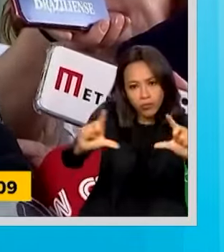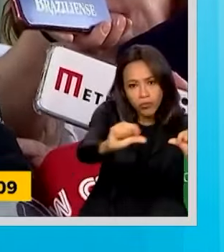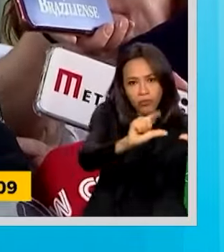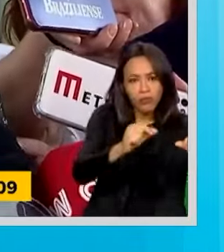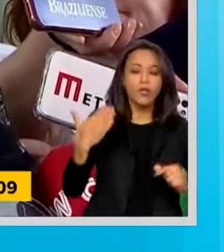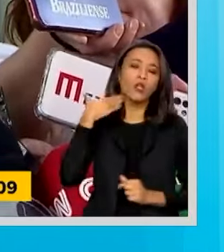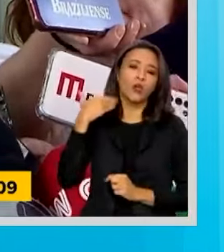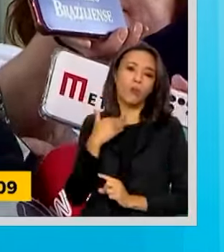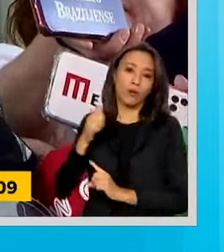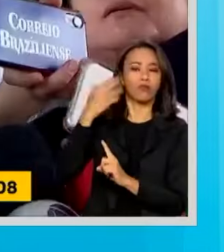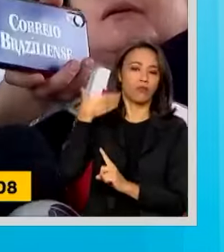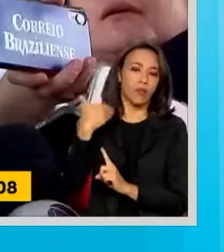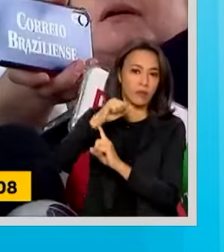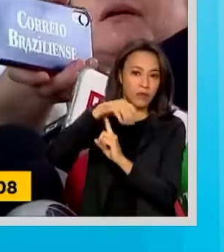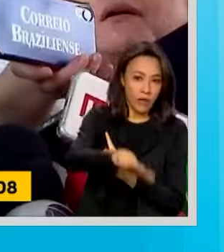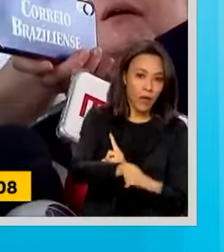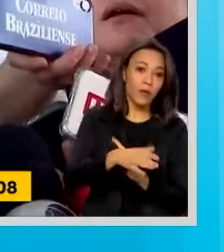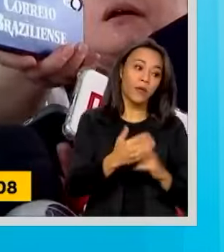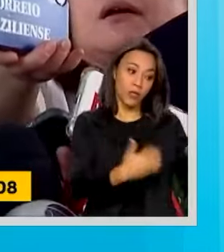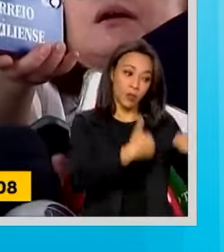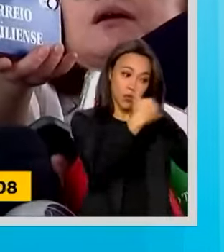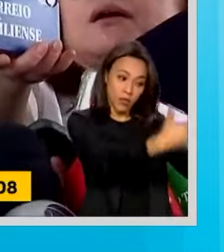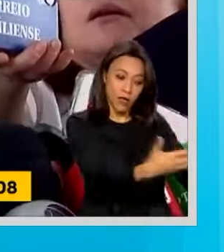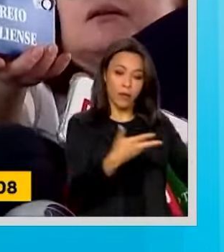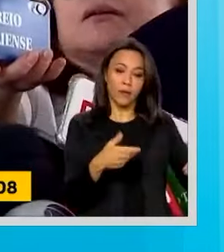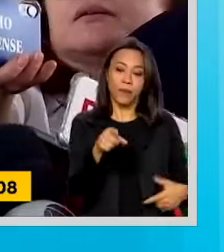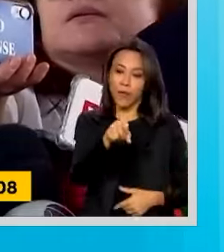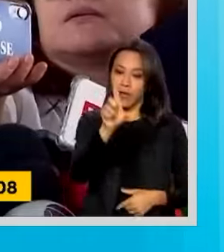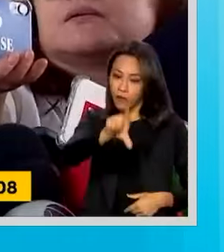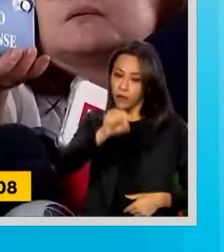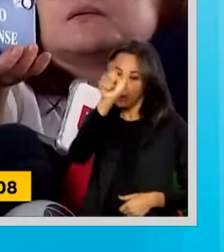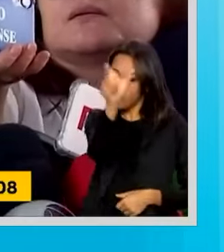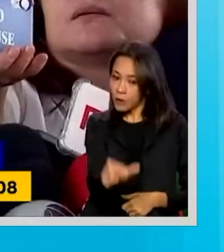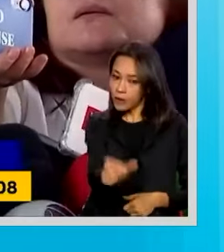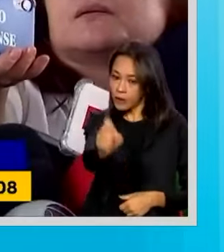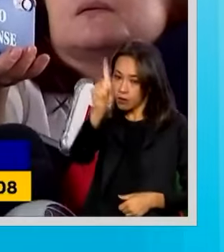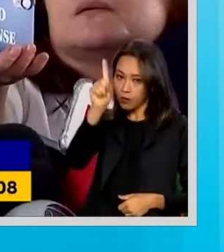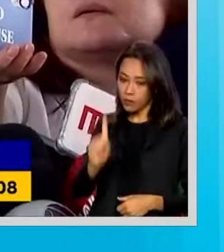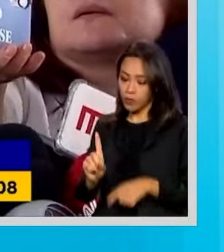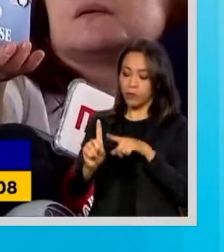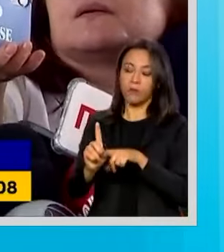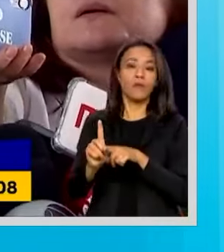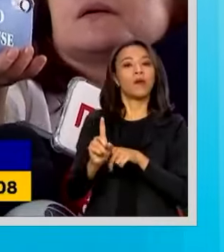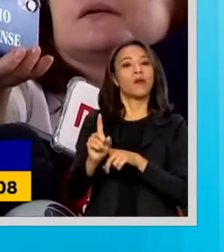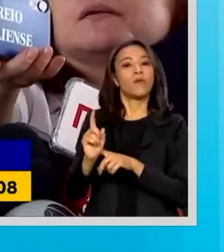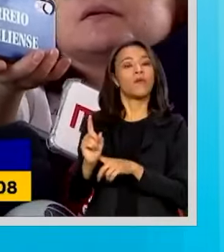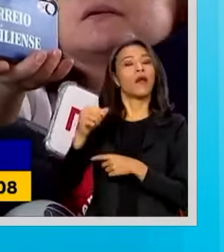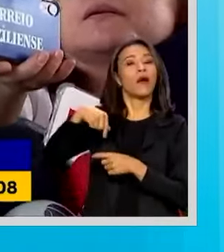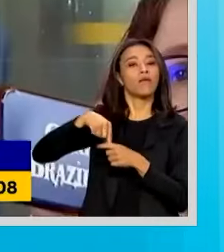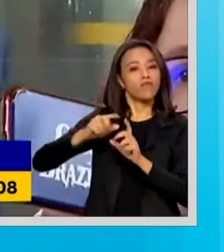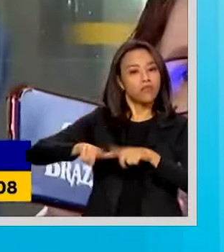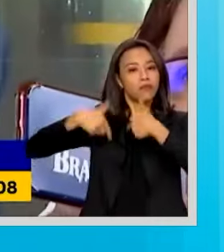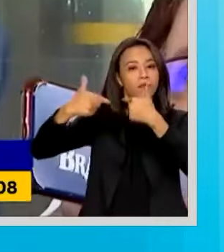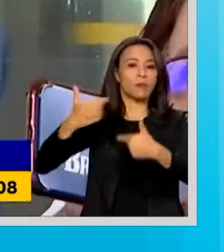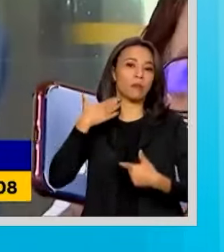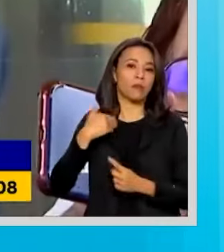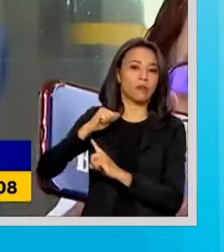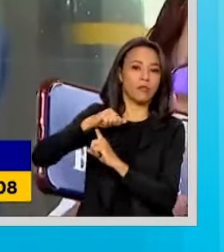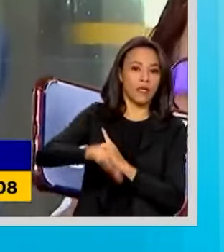mais ainda a inflação. Então, a gente está num ciclo vicioso, infinito, de que não enxergo nenhuma perspectiva de